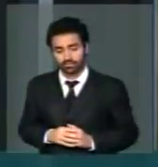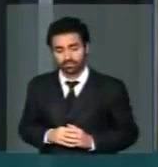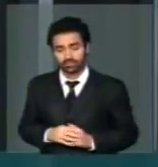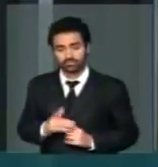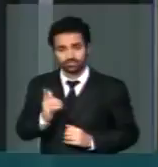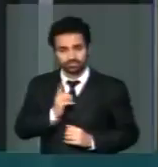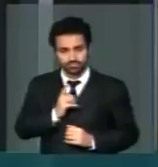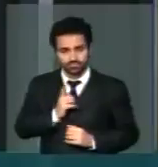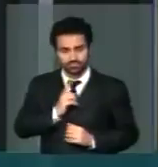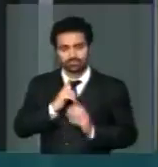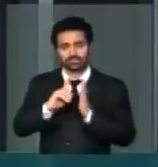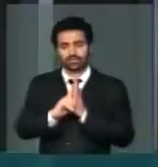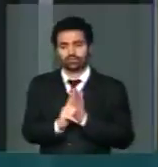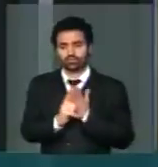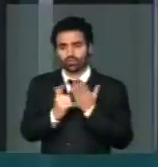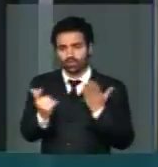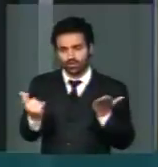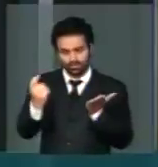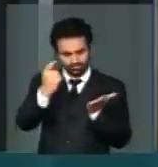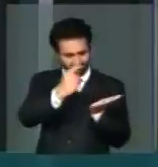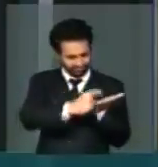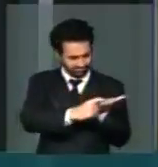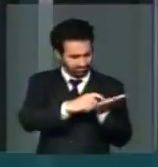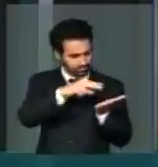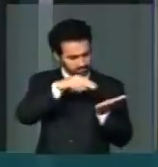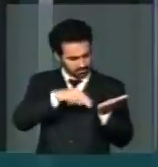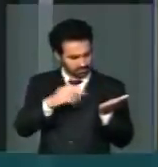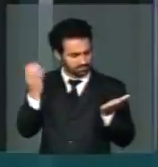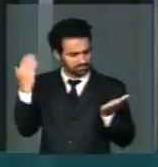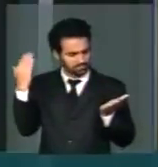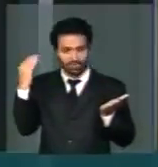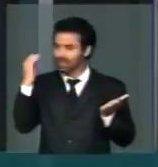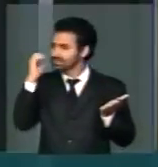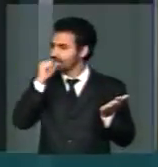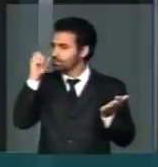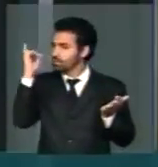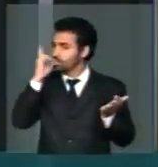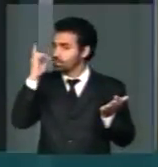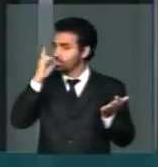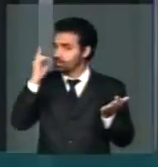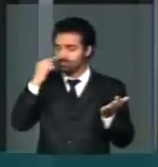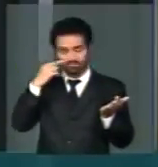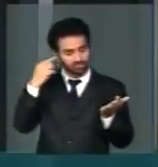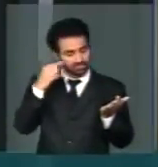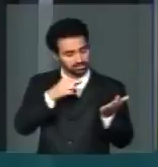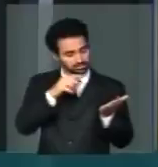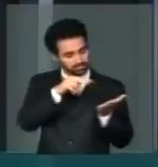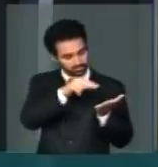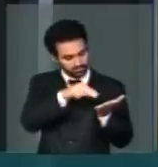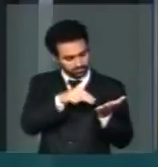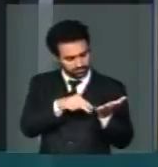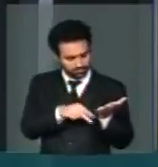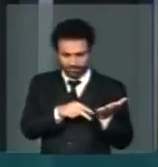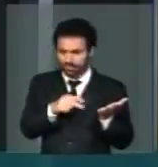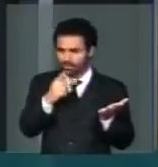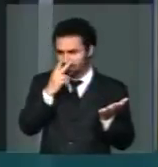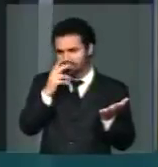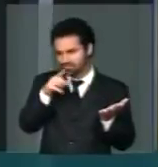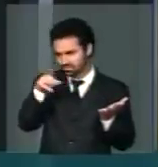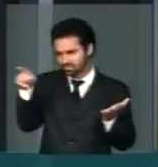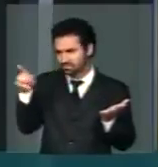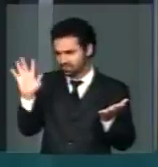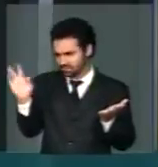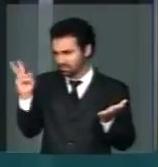uma notinha, que saiu no final de semana, imagino que muitos de vocês tenham a oportunidade